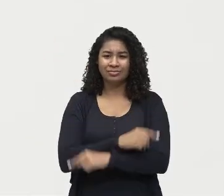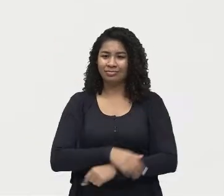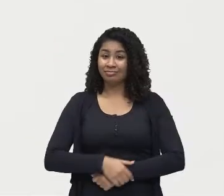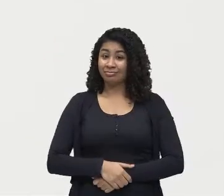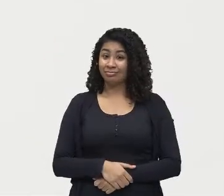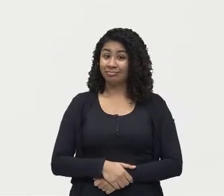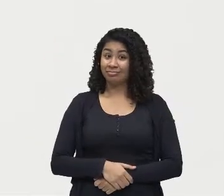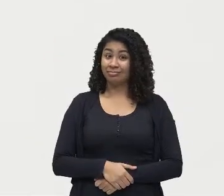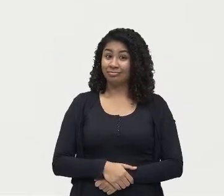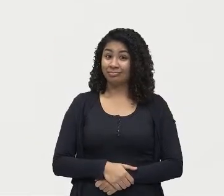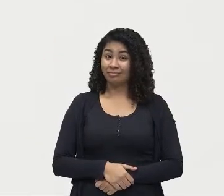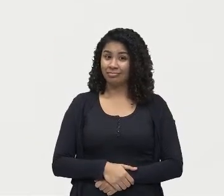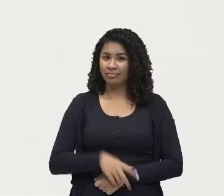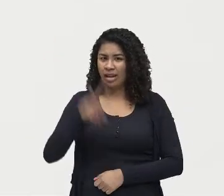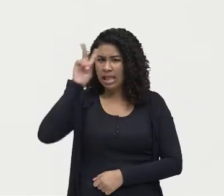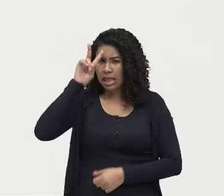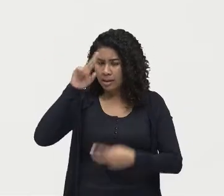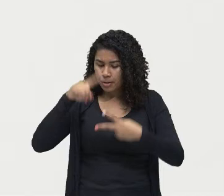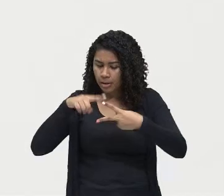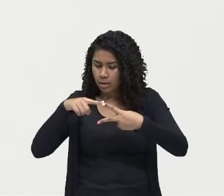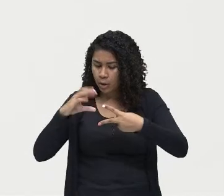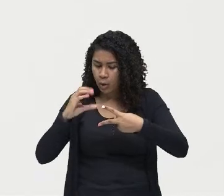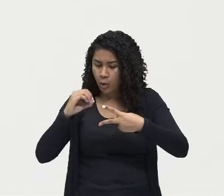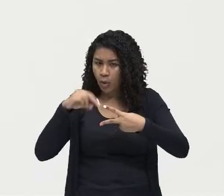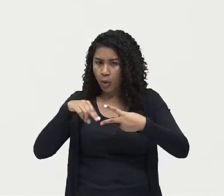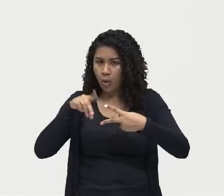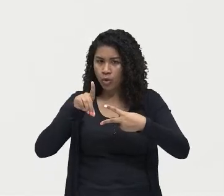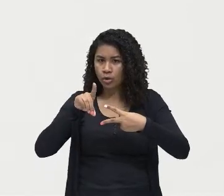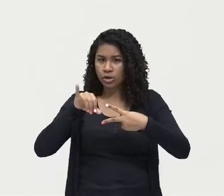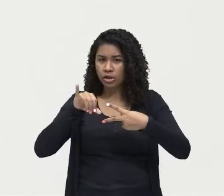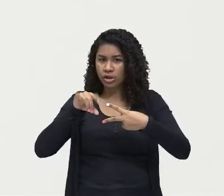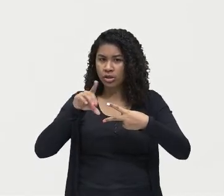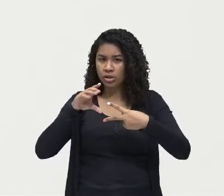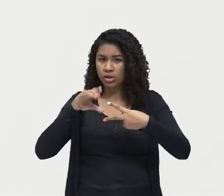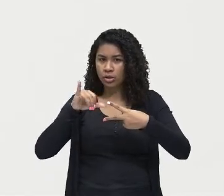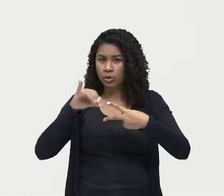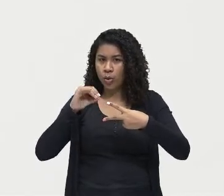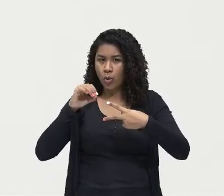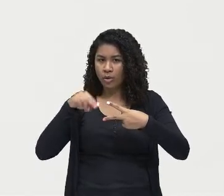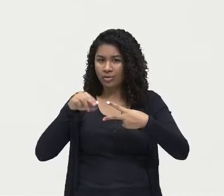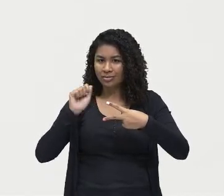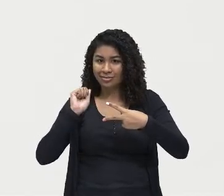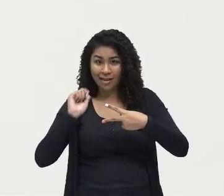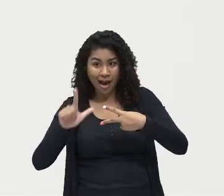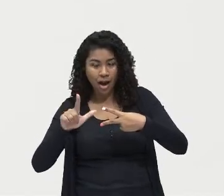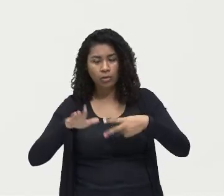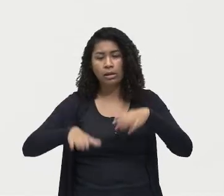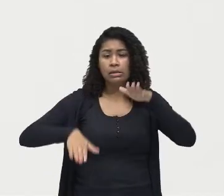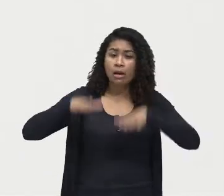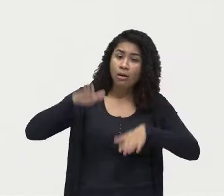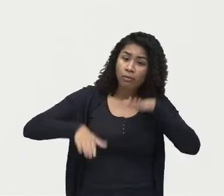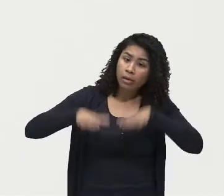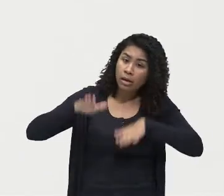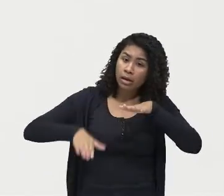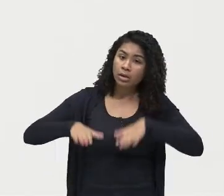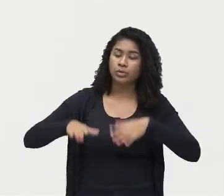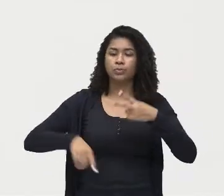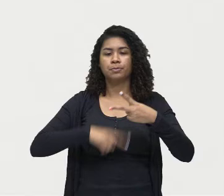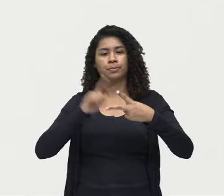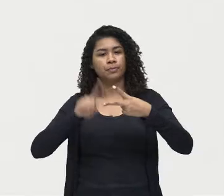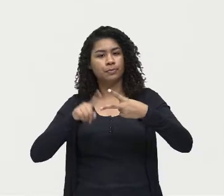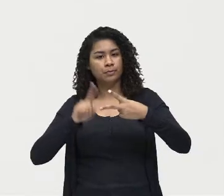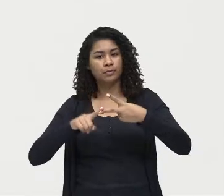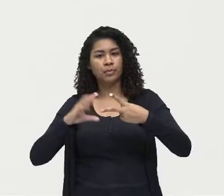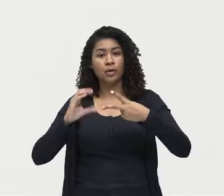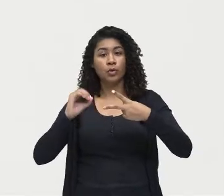Condicional é condição, guarde a informação. Condicional é uma condição. Já a concessiva, nós